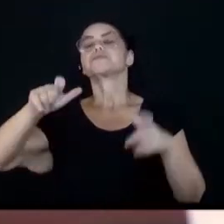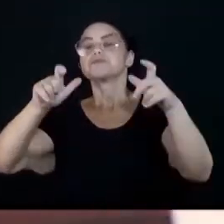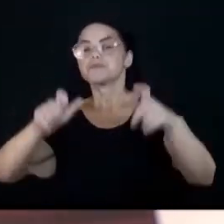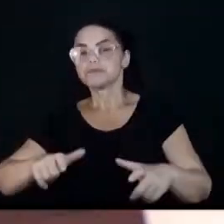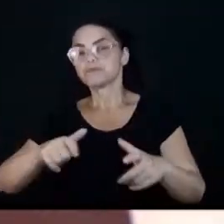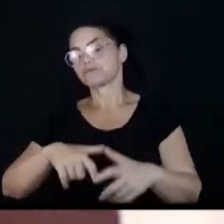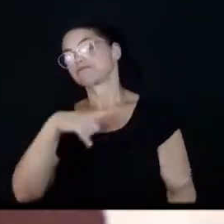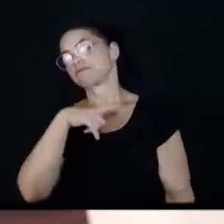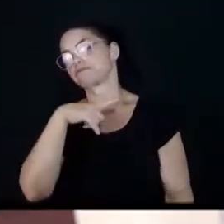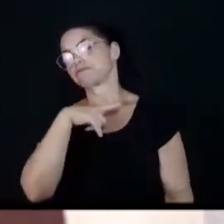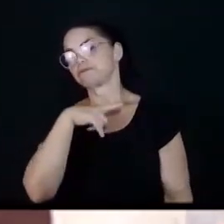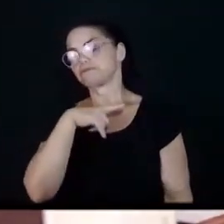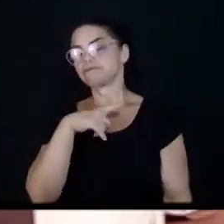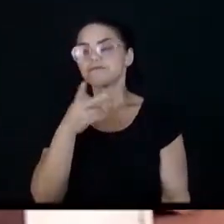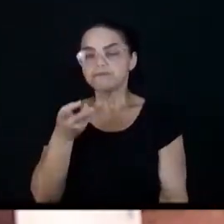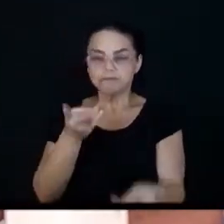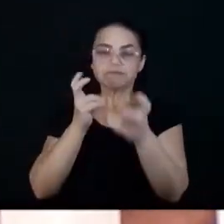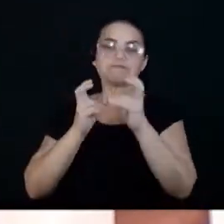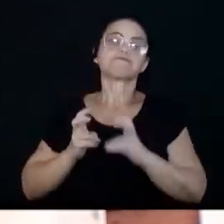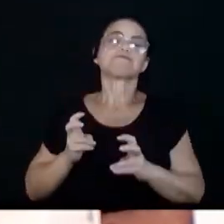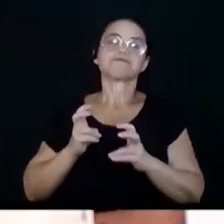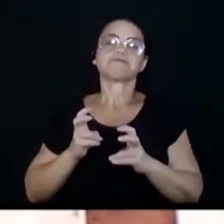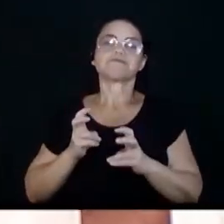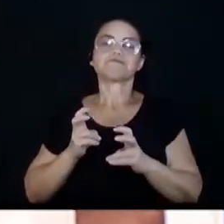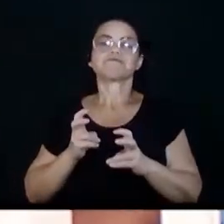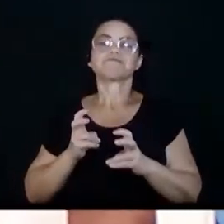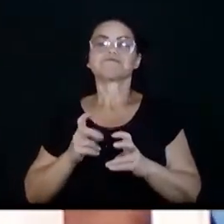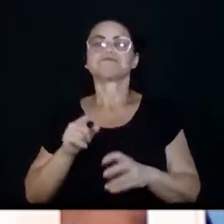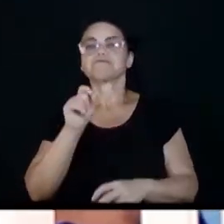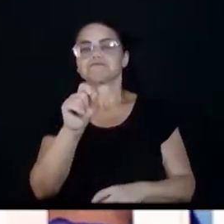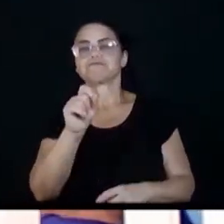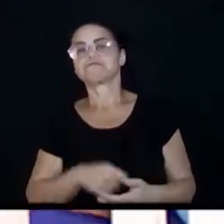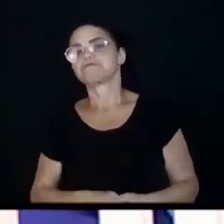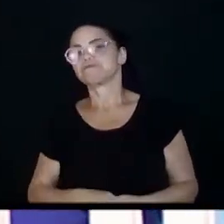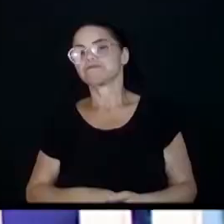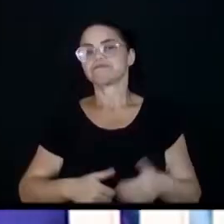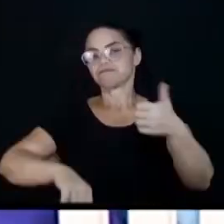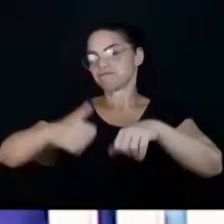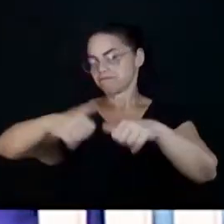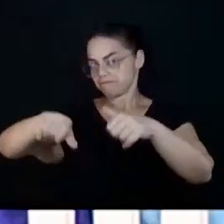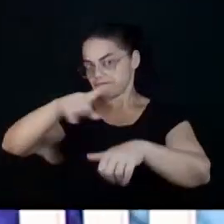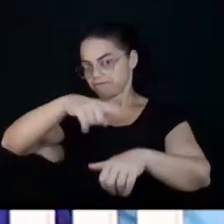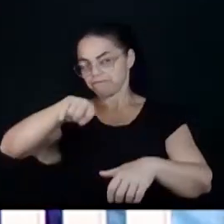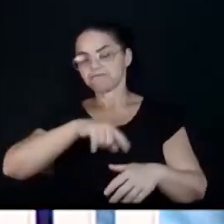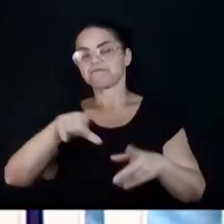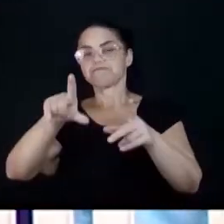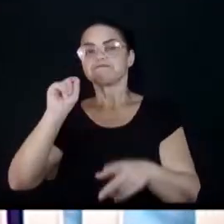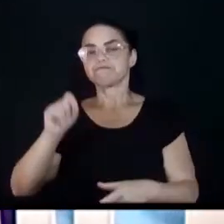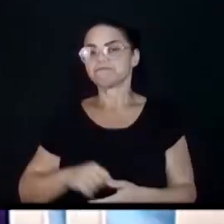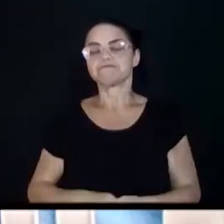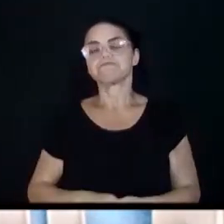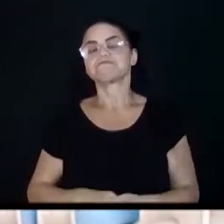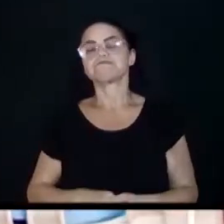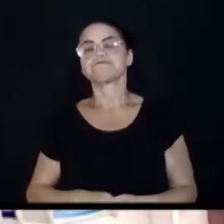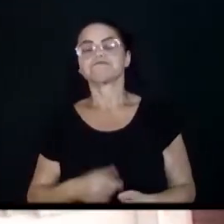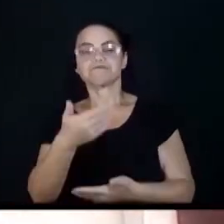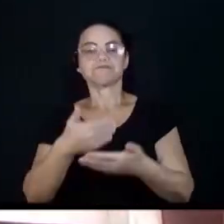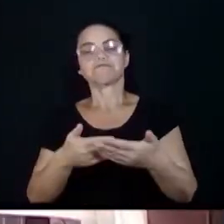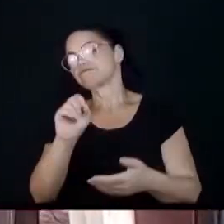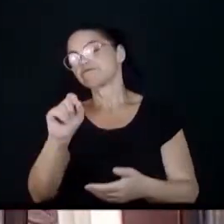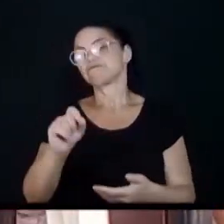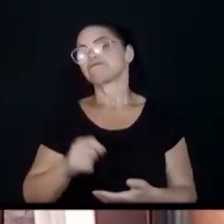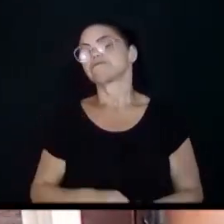esse olhar, mas a triagem mesmo fica a critério deles, né? Eles que trazem para vocês. Como que é essa troca? A